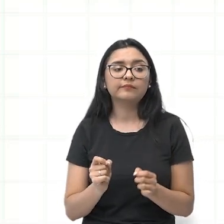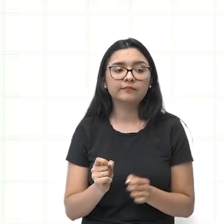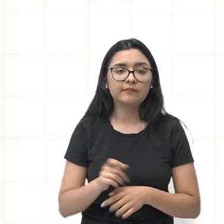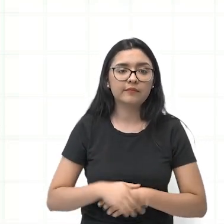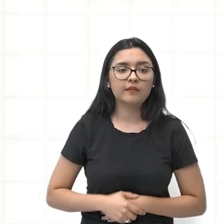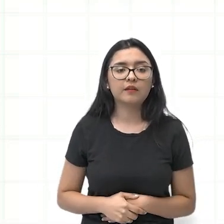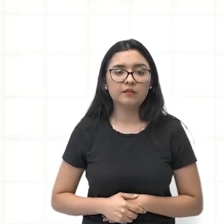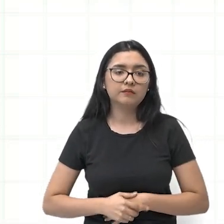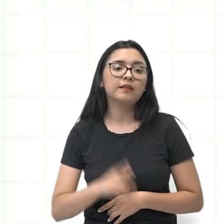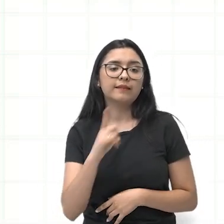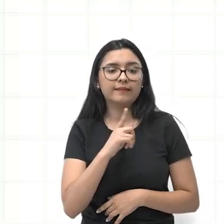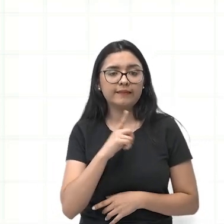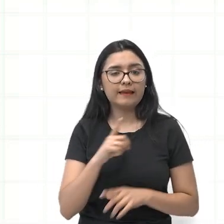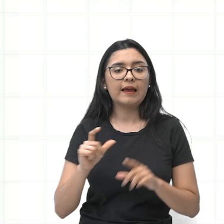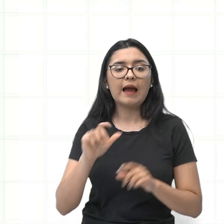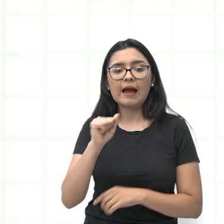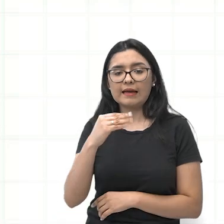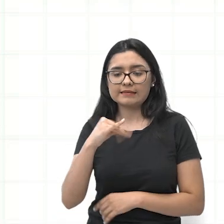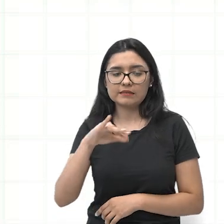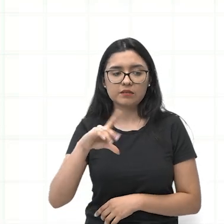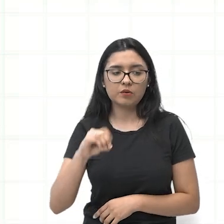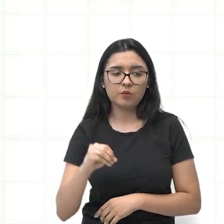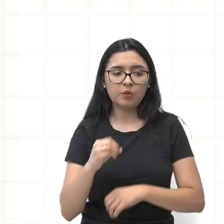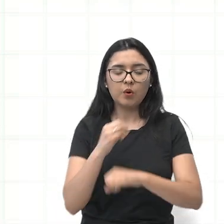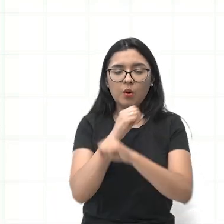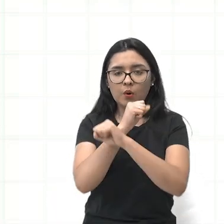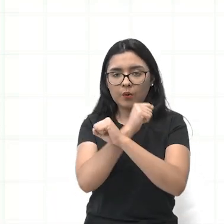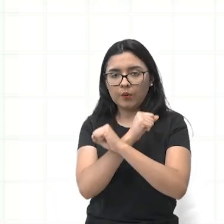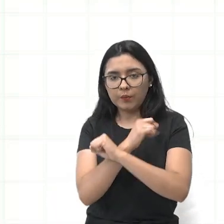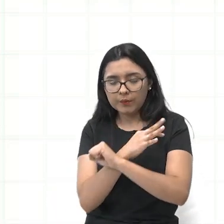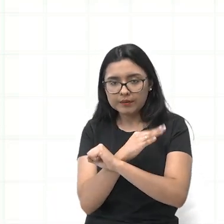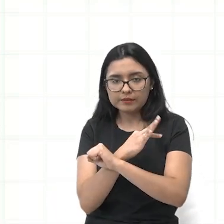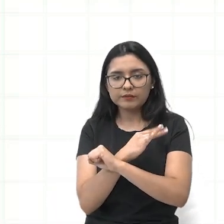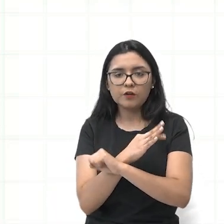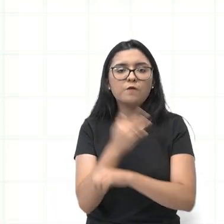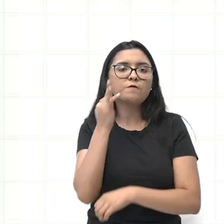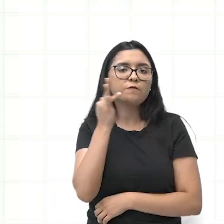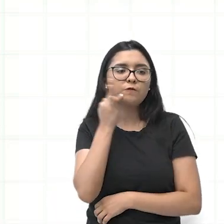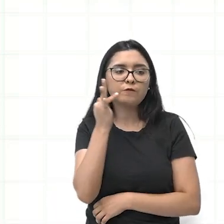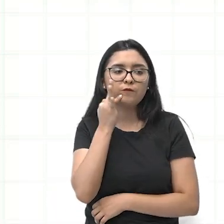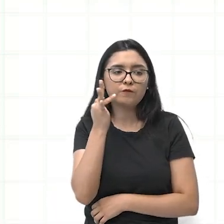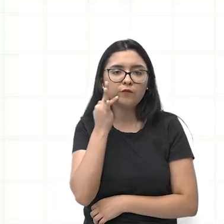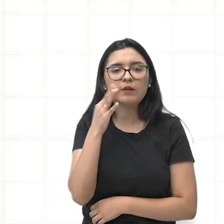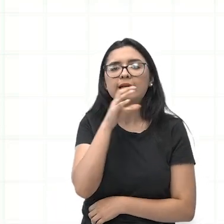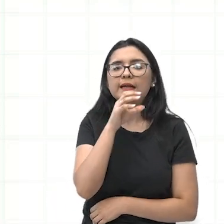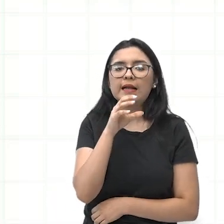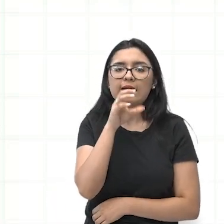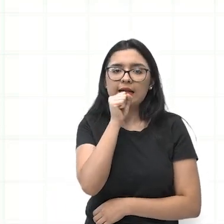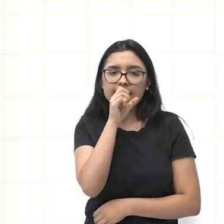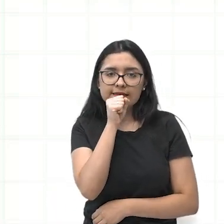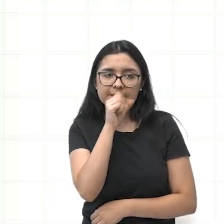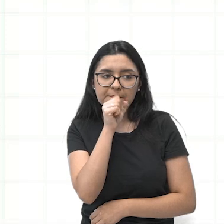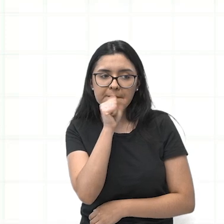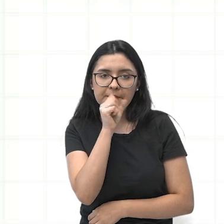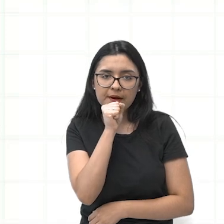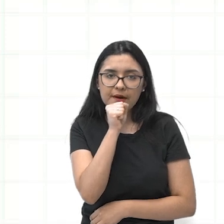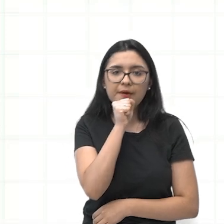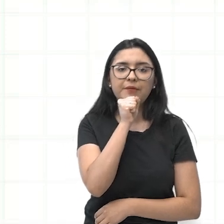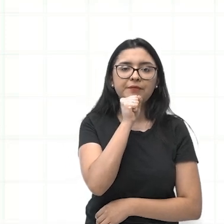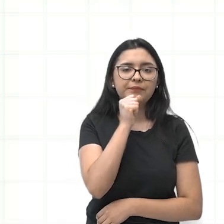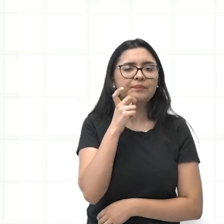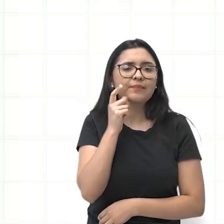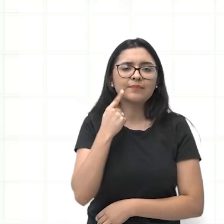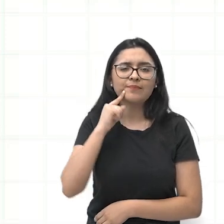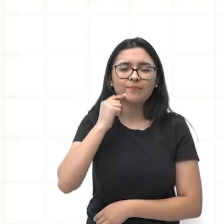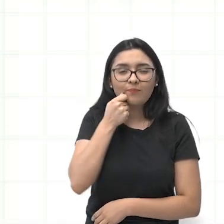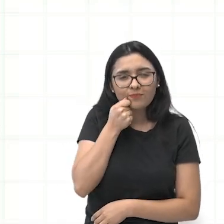os ácidos presentes em alimentos ácidos, como frutas cítricas, né? Quando chupa um limão, quando chupa uma